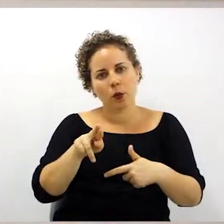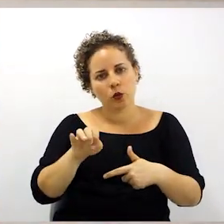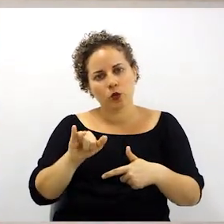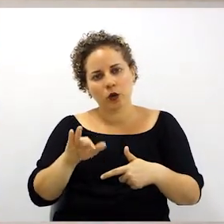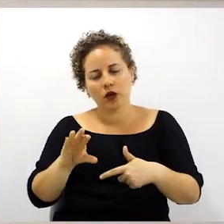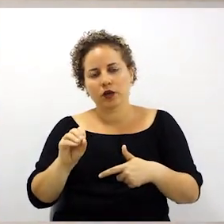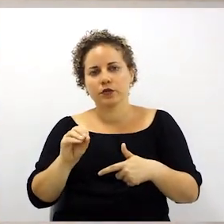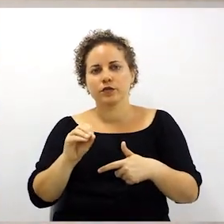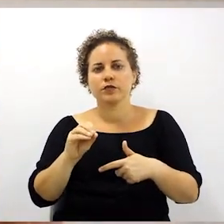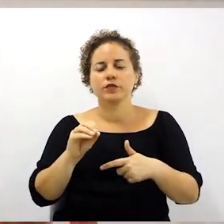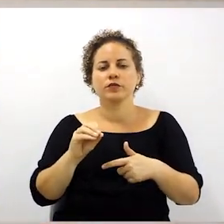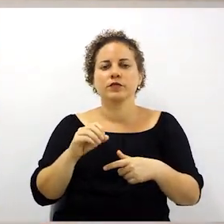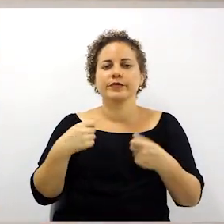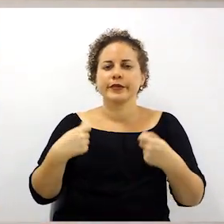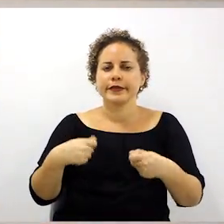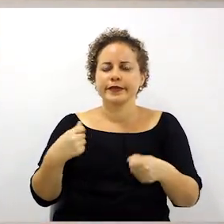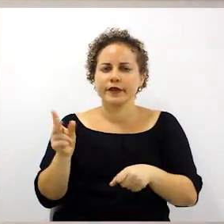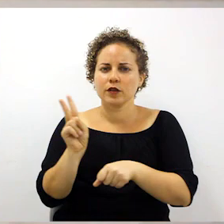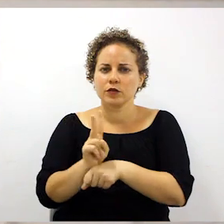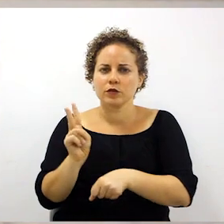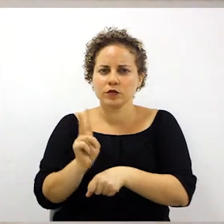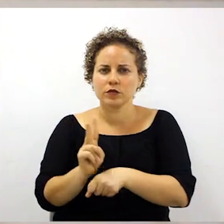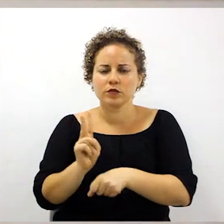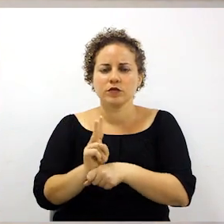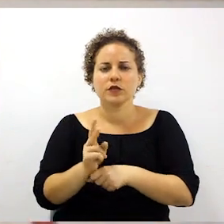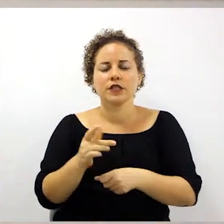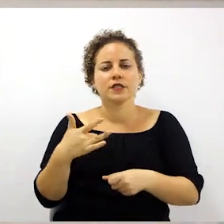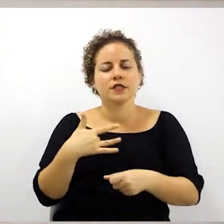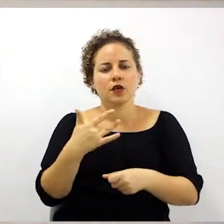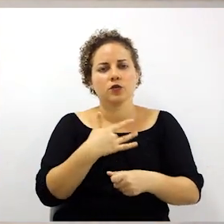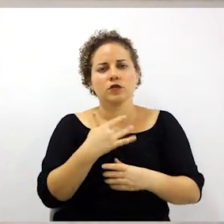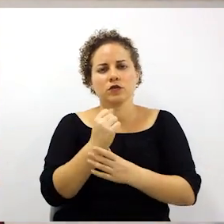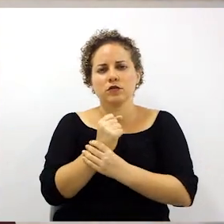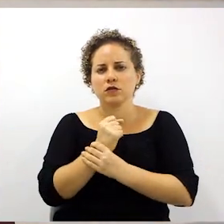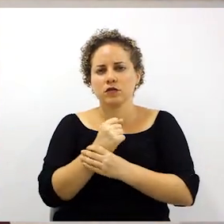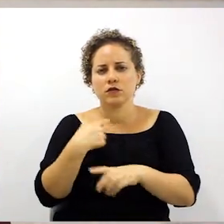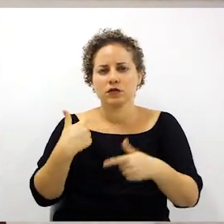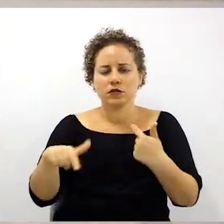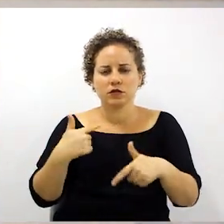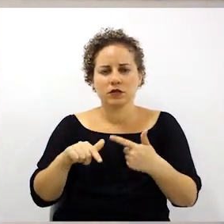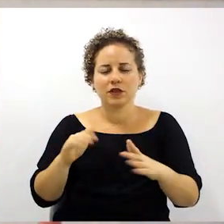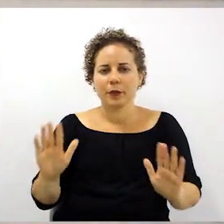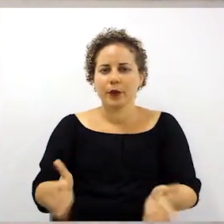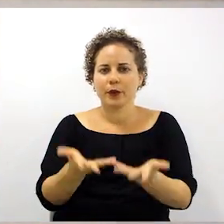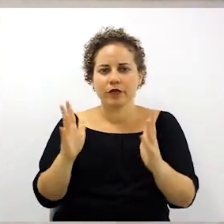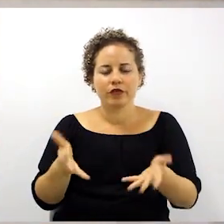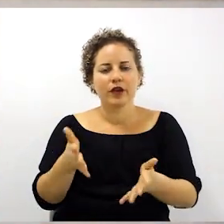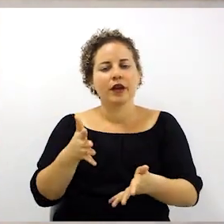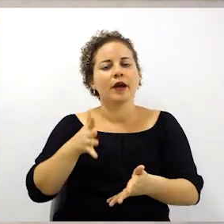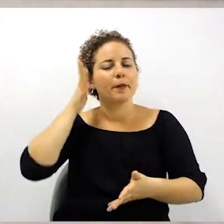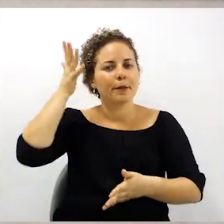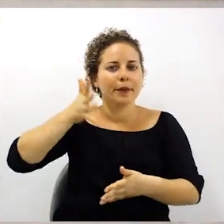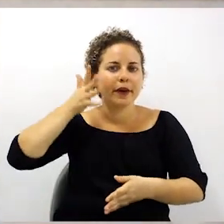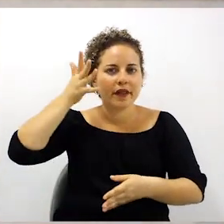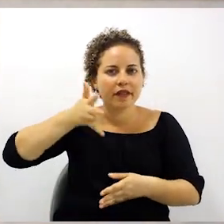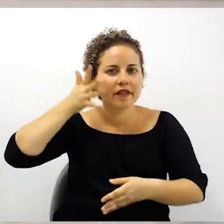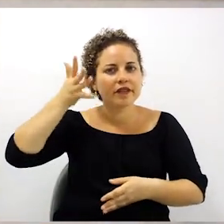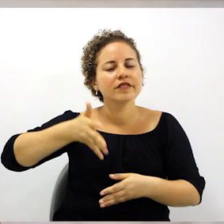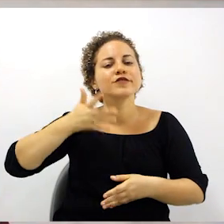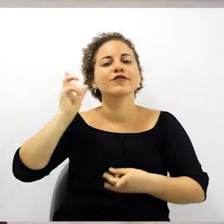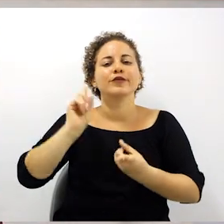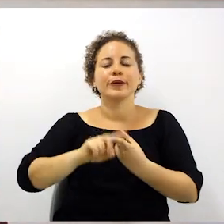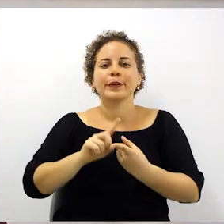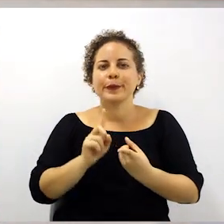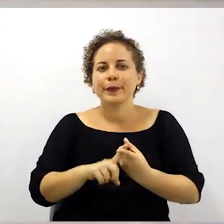Então, esse OGMO deve zelar pela saúde e segurança do trabalho e promover palestras, fornecer